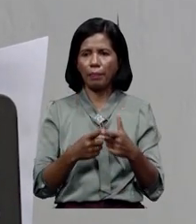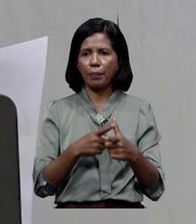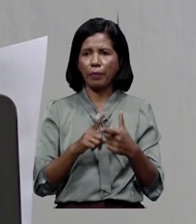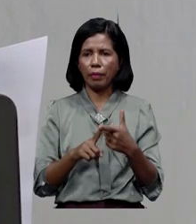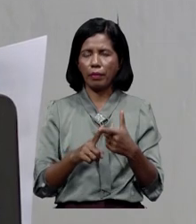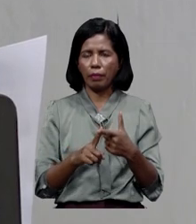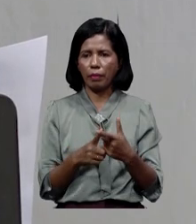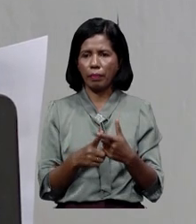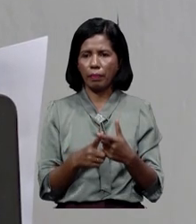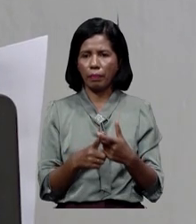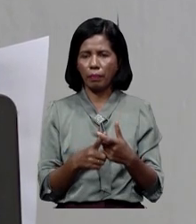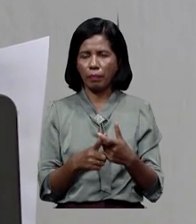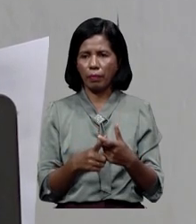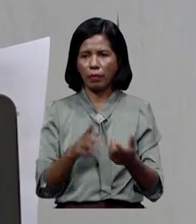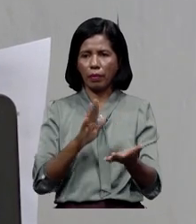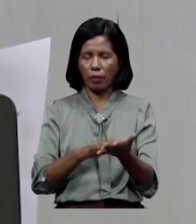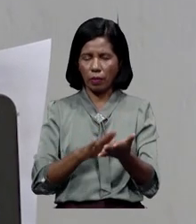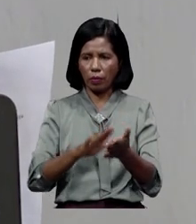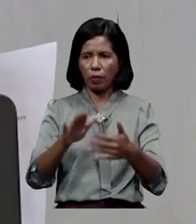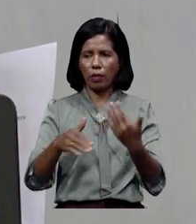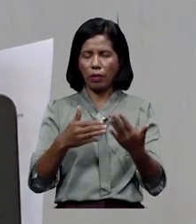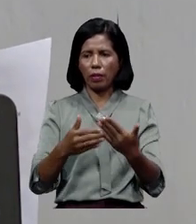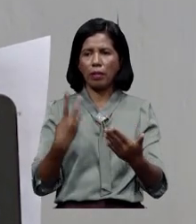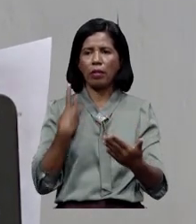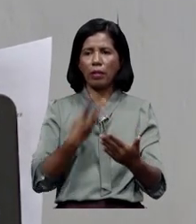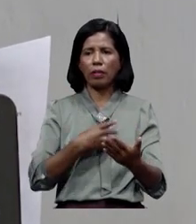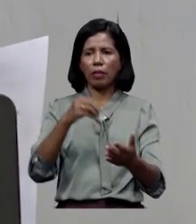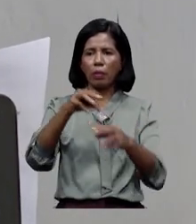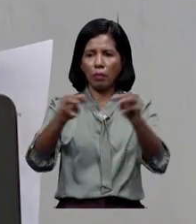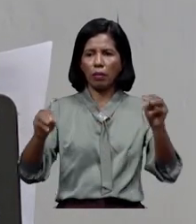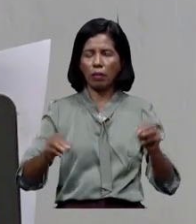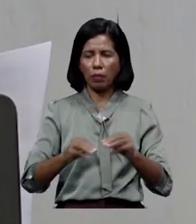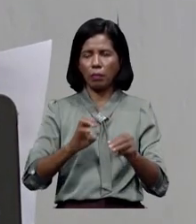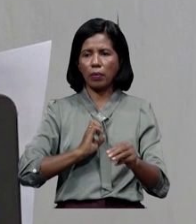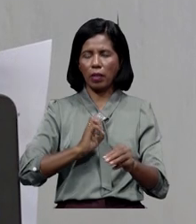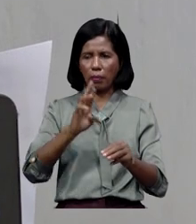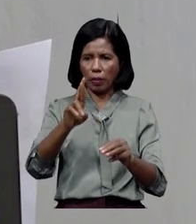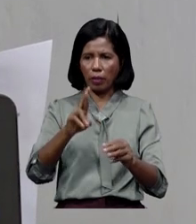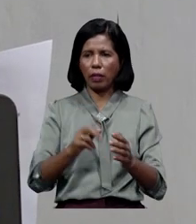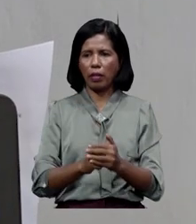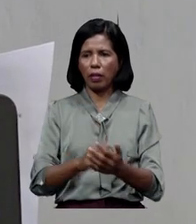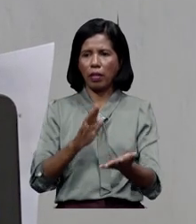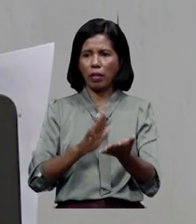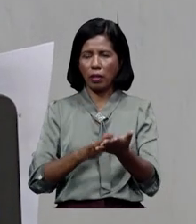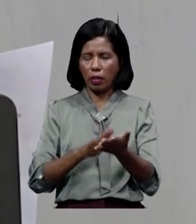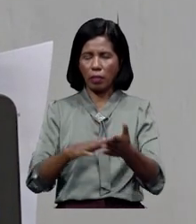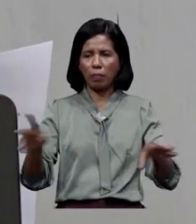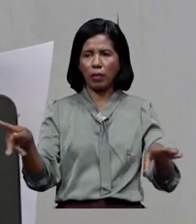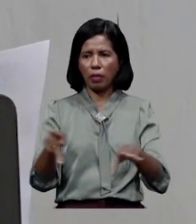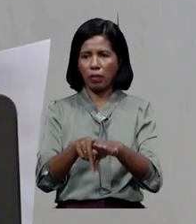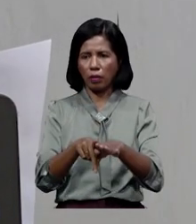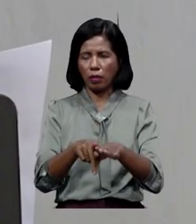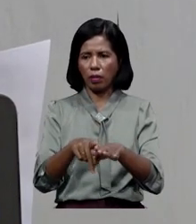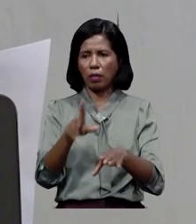Badatolonia, ita parte oeste, ita realiza em município Hermelho. Escola Lebeu participa, escola